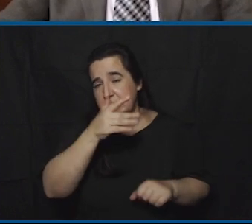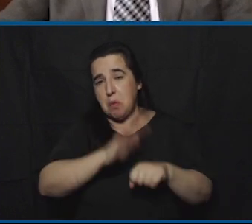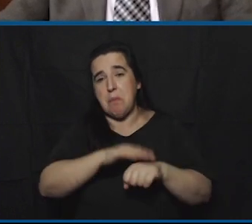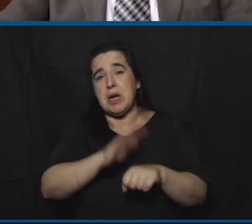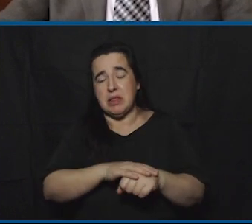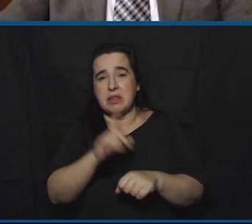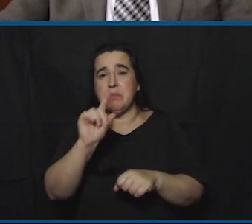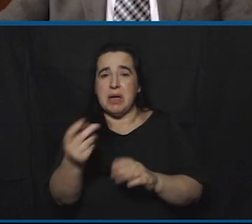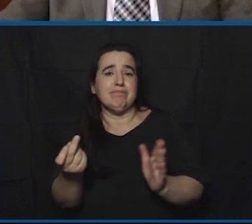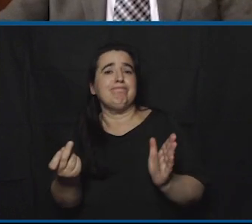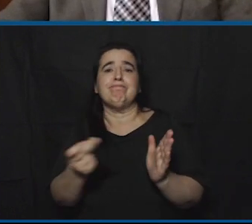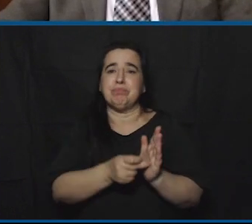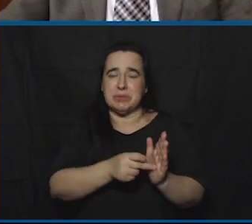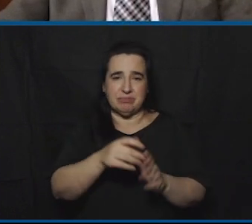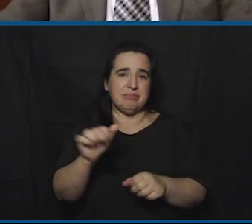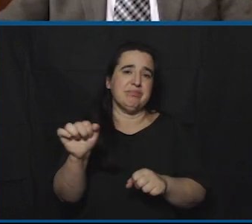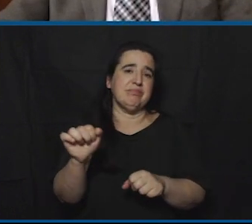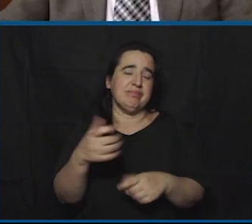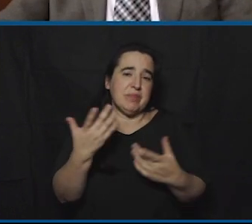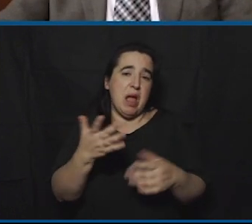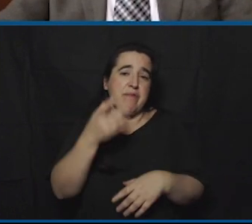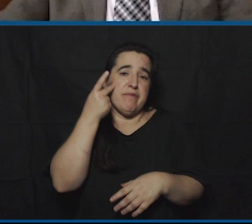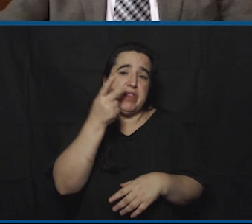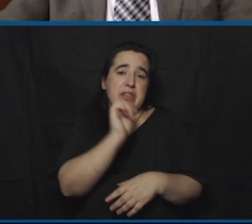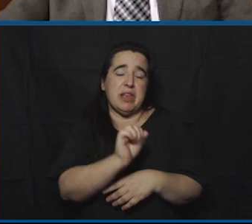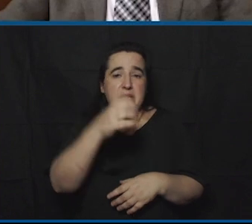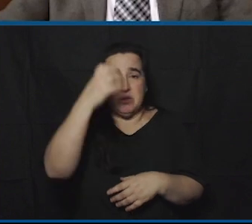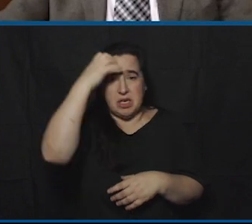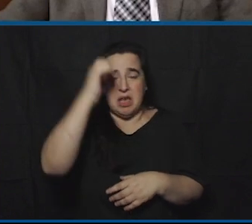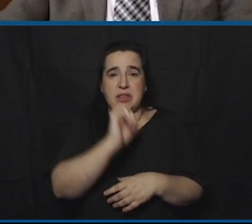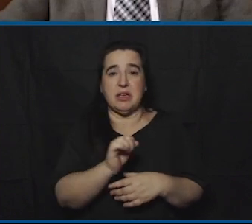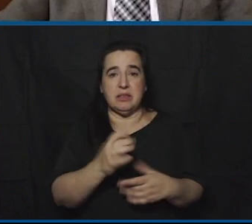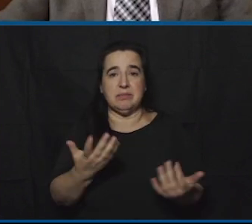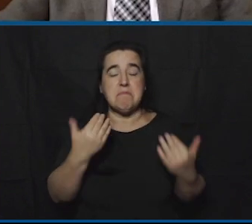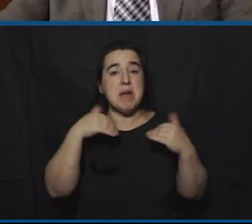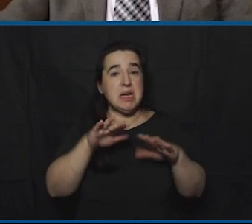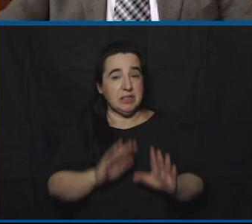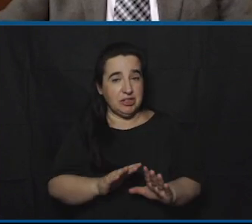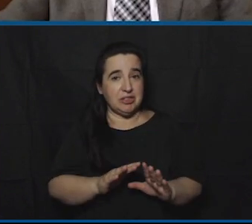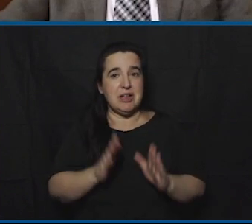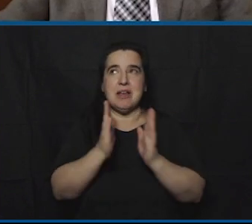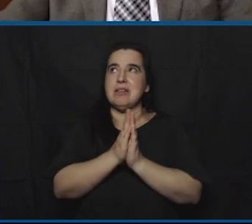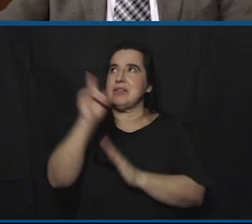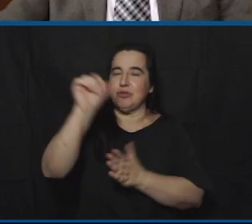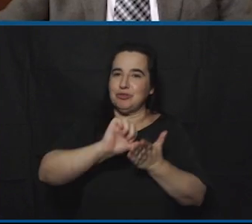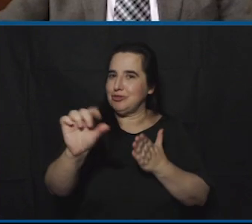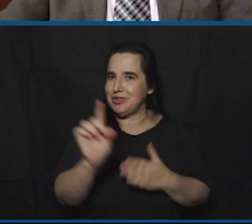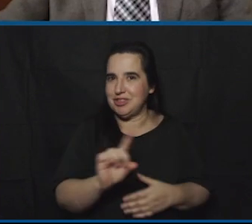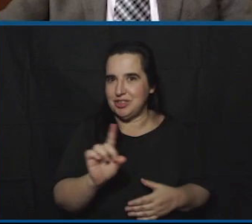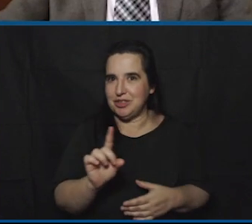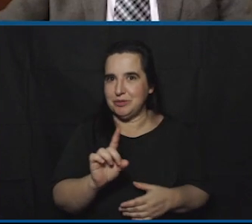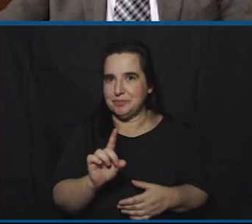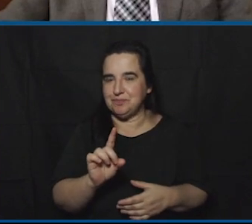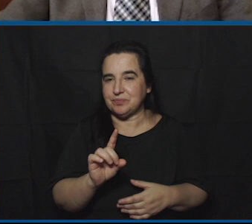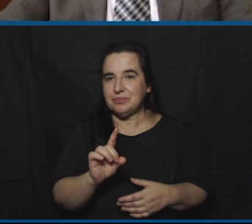o pecado também marcou a sua vida e o seu reinado. E nem por isso Deus desistiu dele, lá está